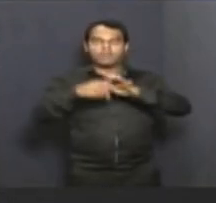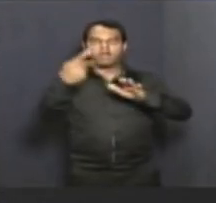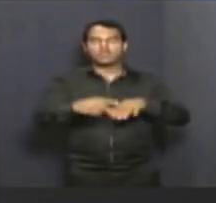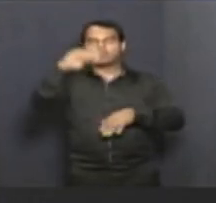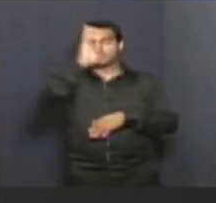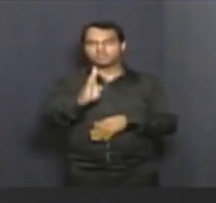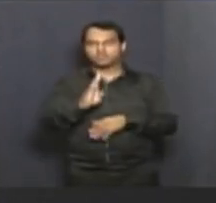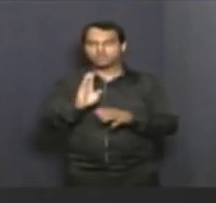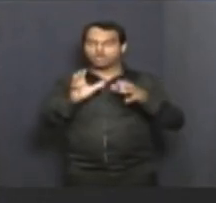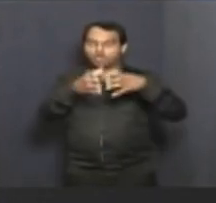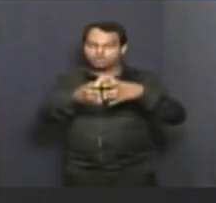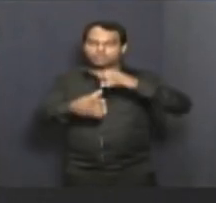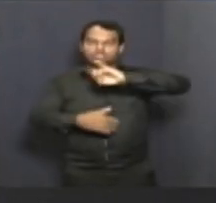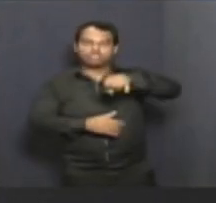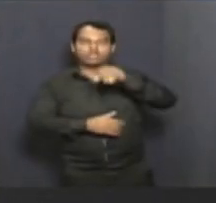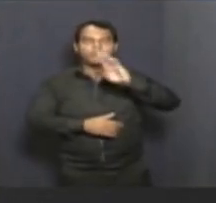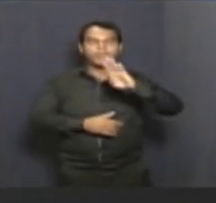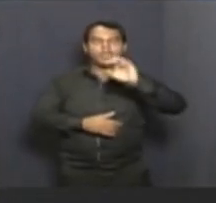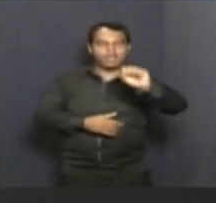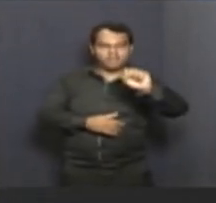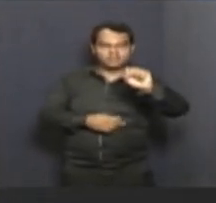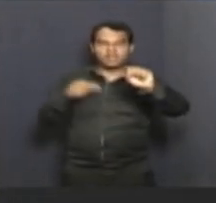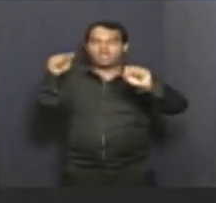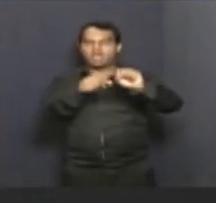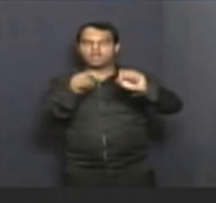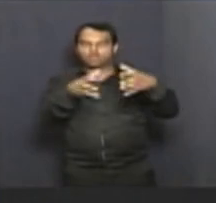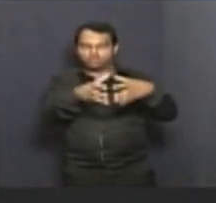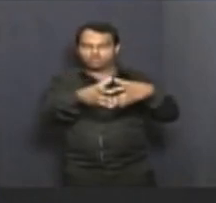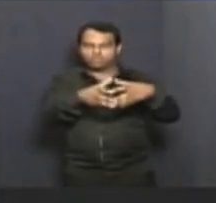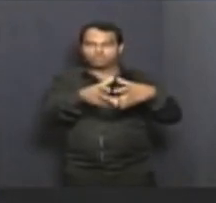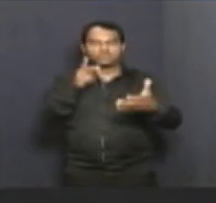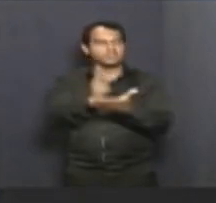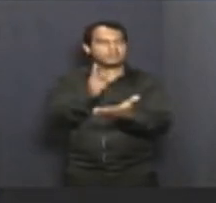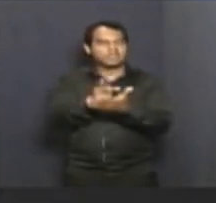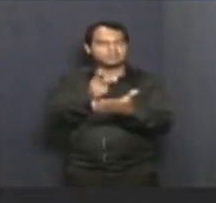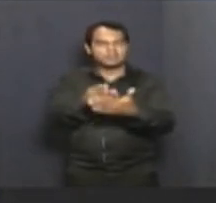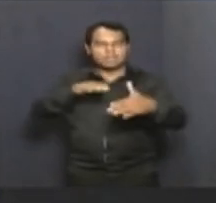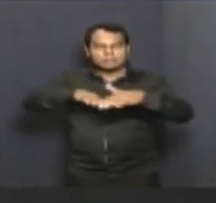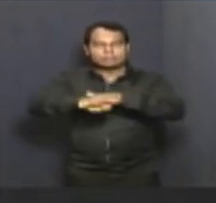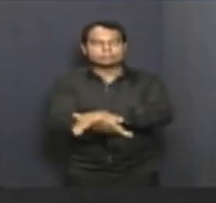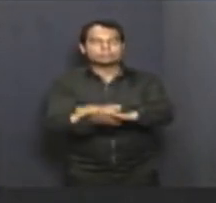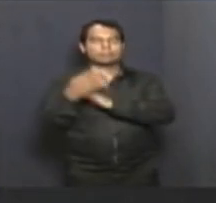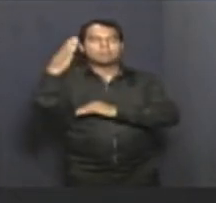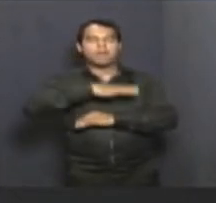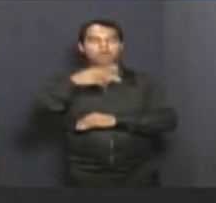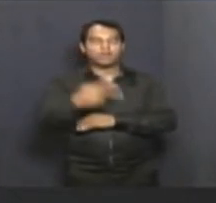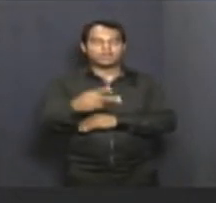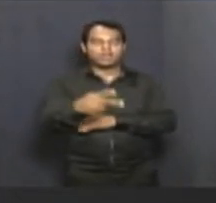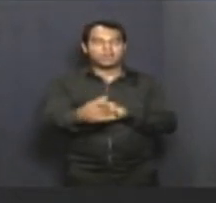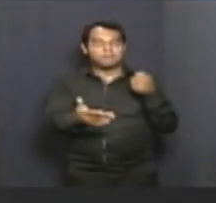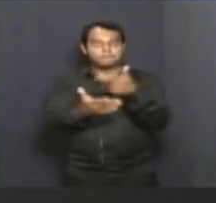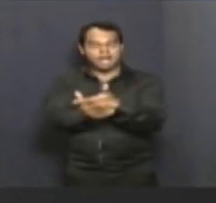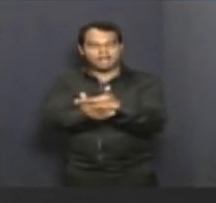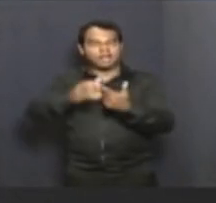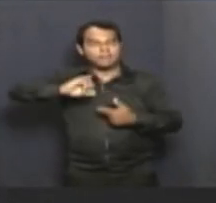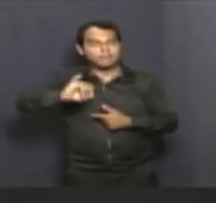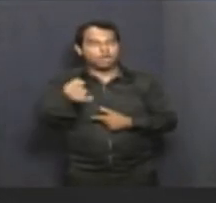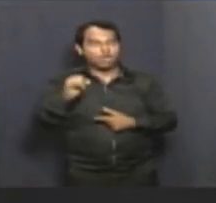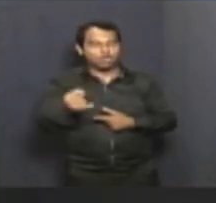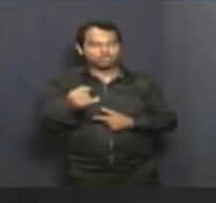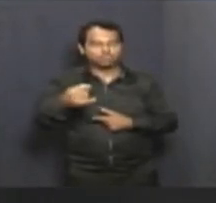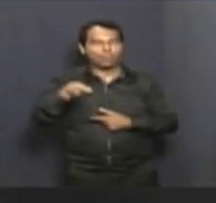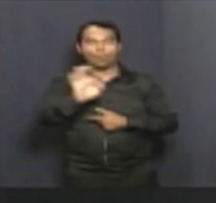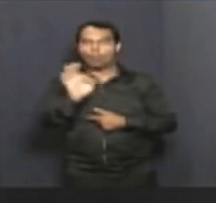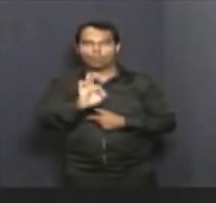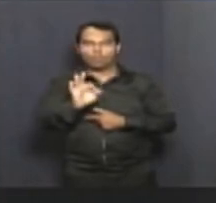que é o pessoal do jb estava mal acostumado aqui no mato grosso do sul não pagava tributo do estado nós fizemos